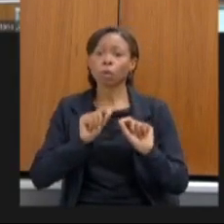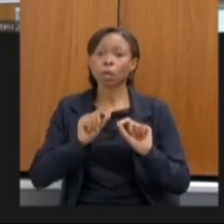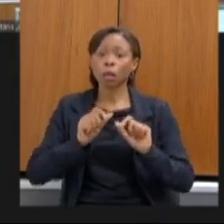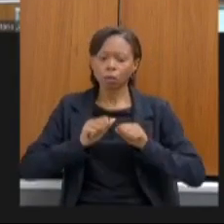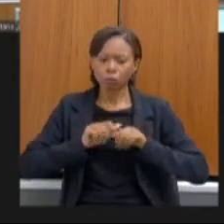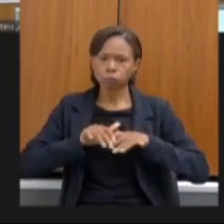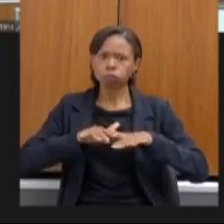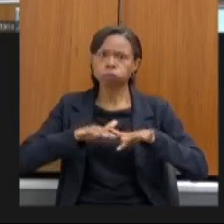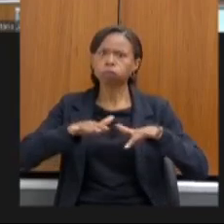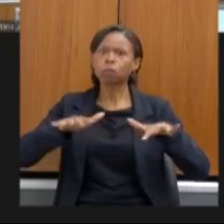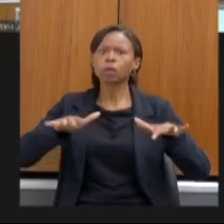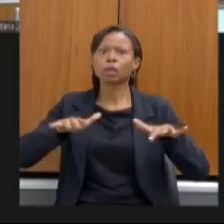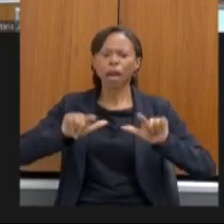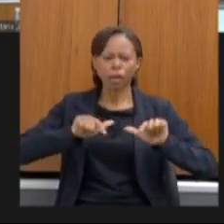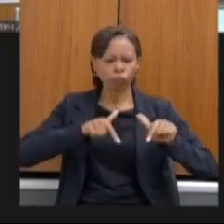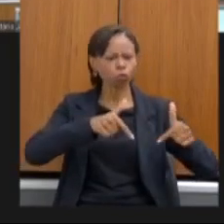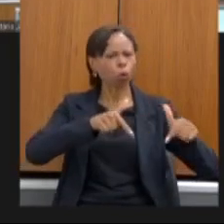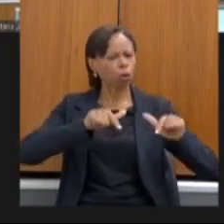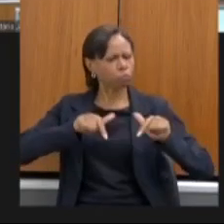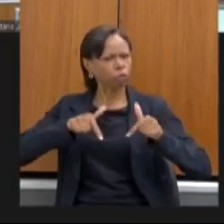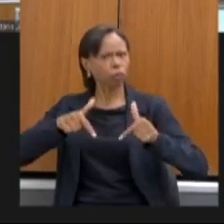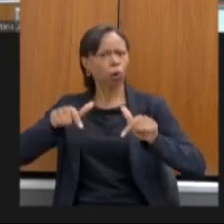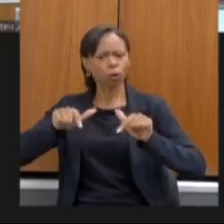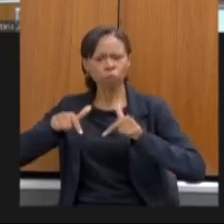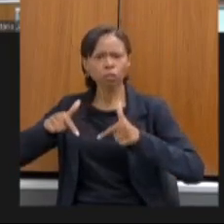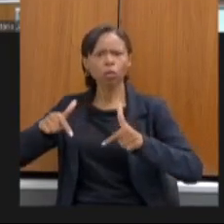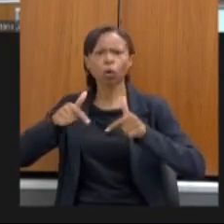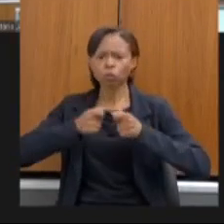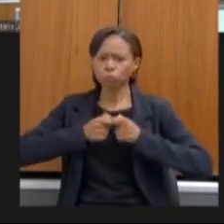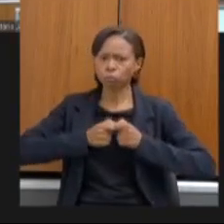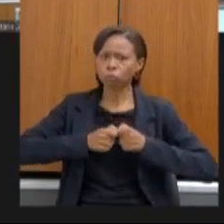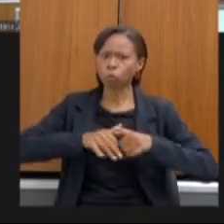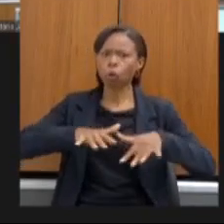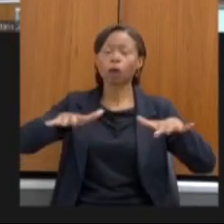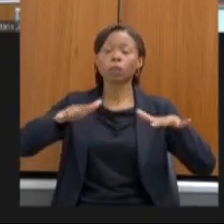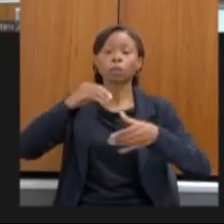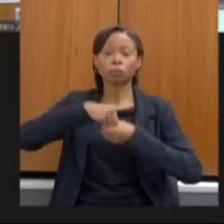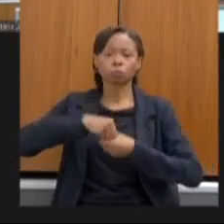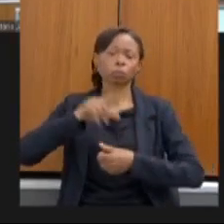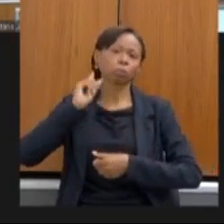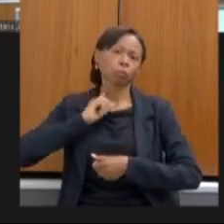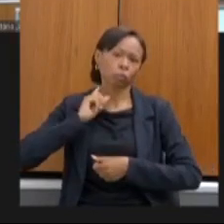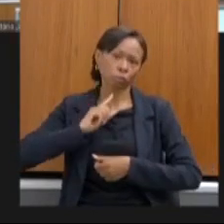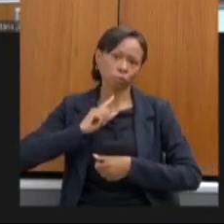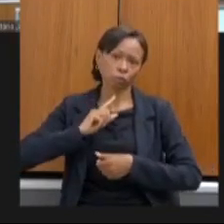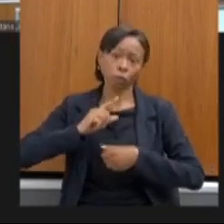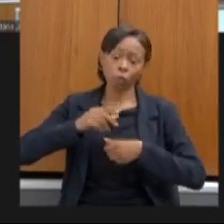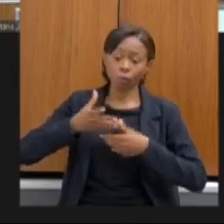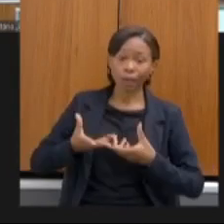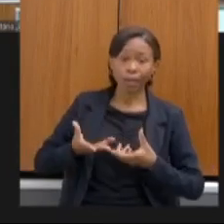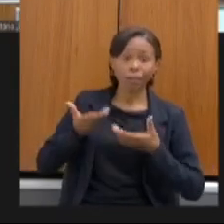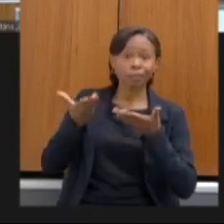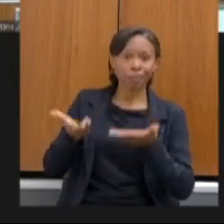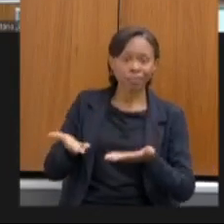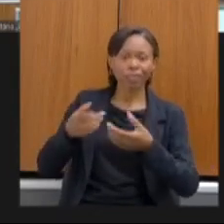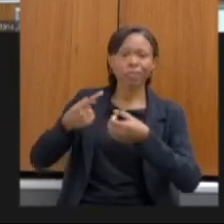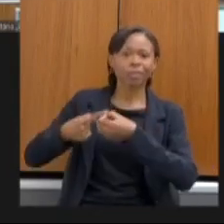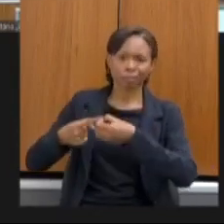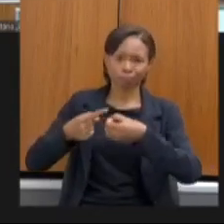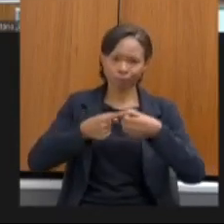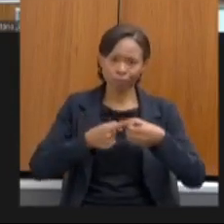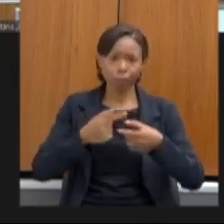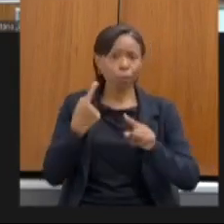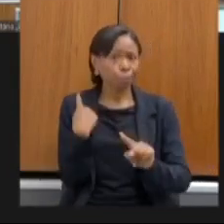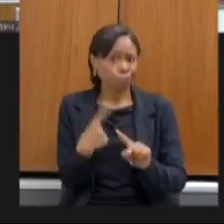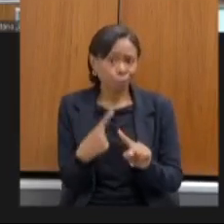né de todas as ações que estão acontecendo no estado para os municípios não adianta